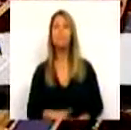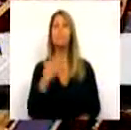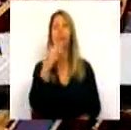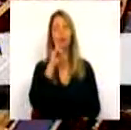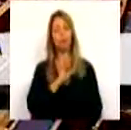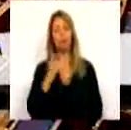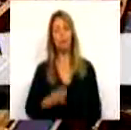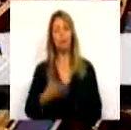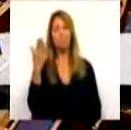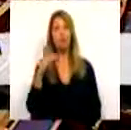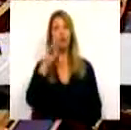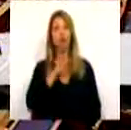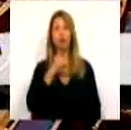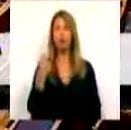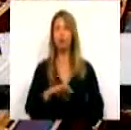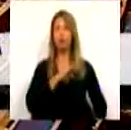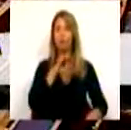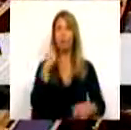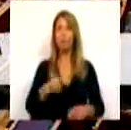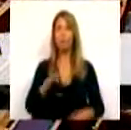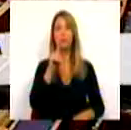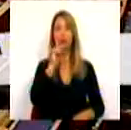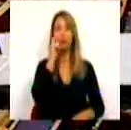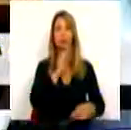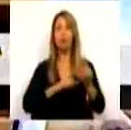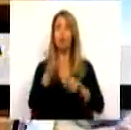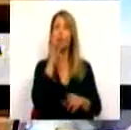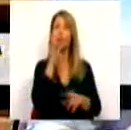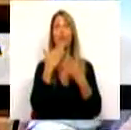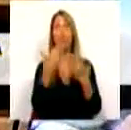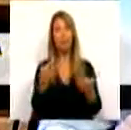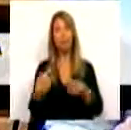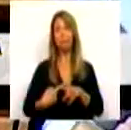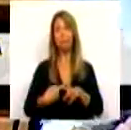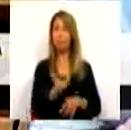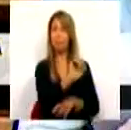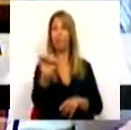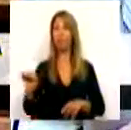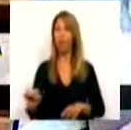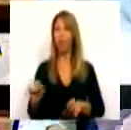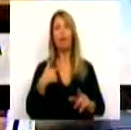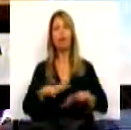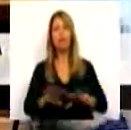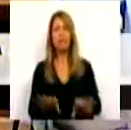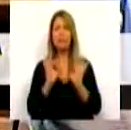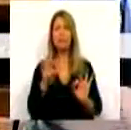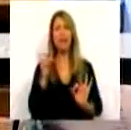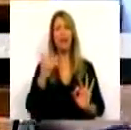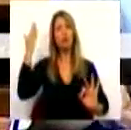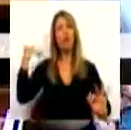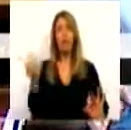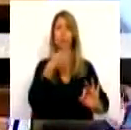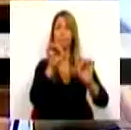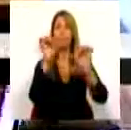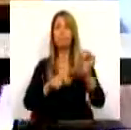Obrigado, Sra. Presidente, Sra. Presidente, Sr. Presidente, Sras. E Srs. Deputados, muito obrigado pelo vosso interesse. Irei fazer, como já fizemos nos anos anteriores, uma